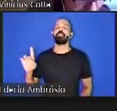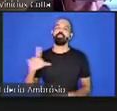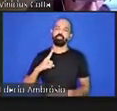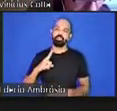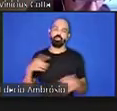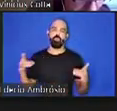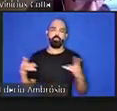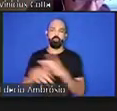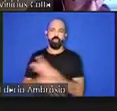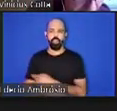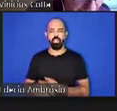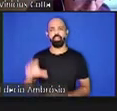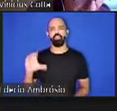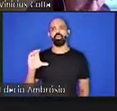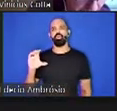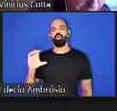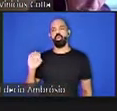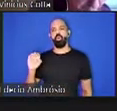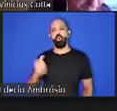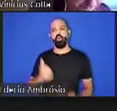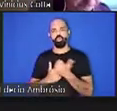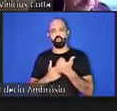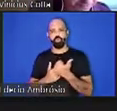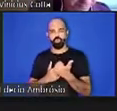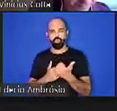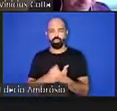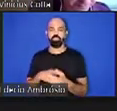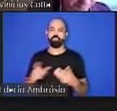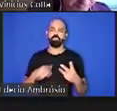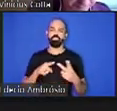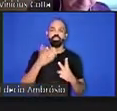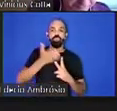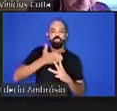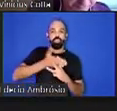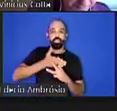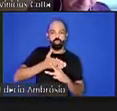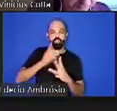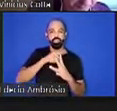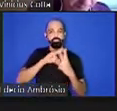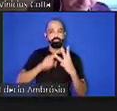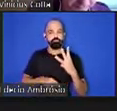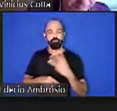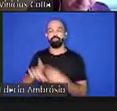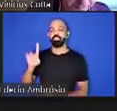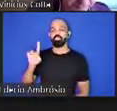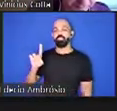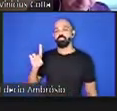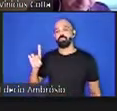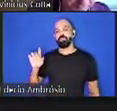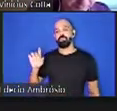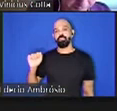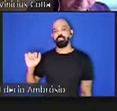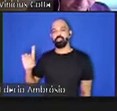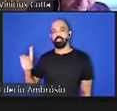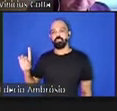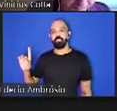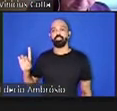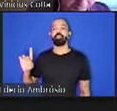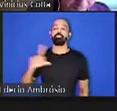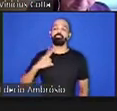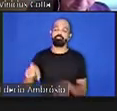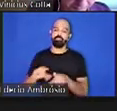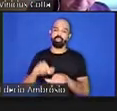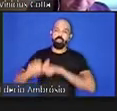cotutela e doutorado sanduíche, nós temos também com o DAD o redesenho de uma política